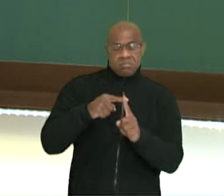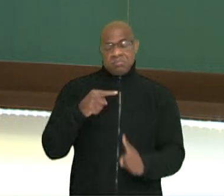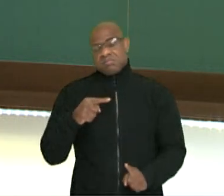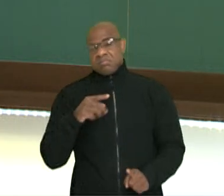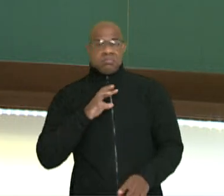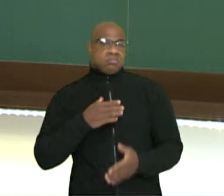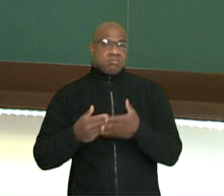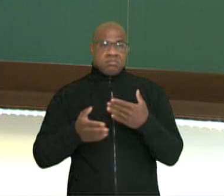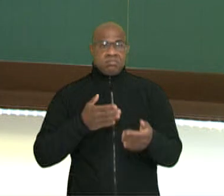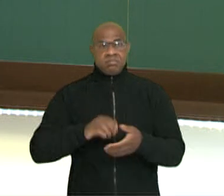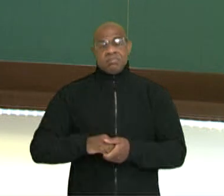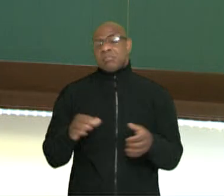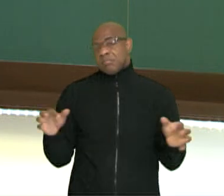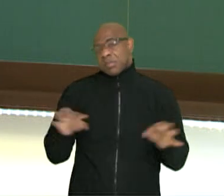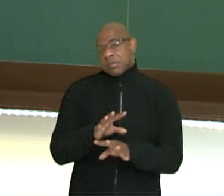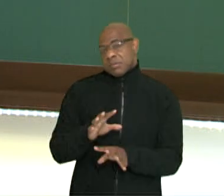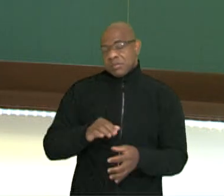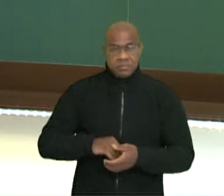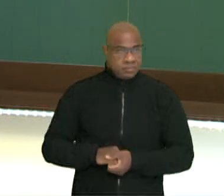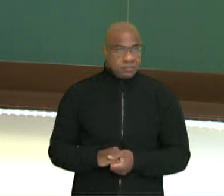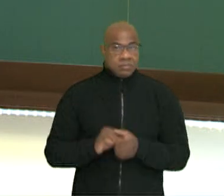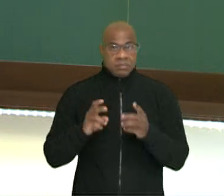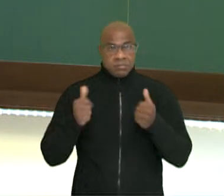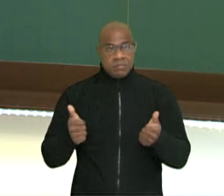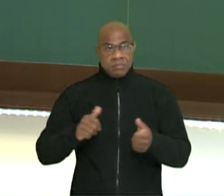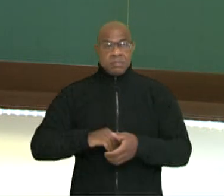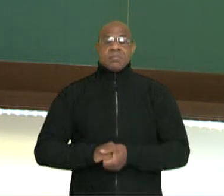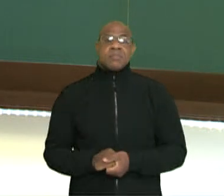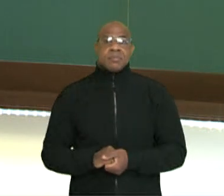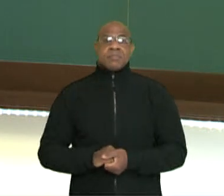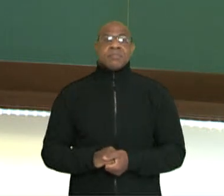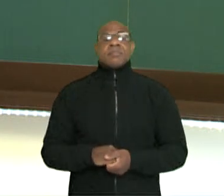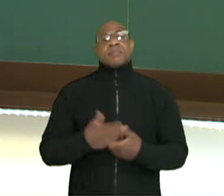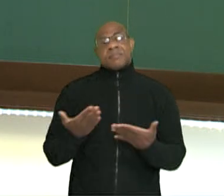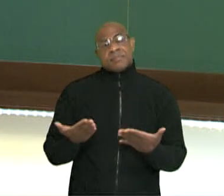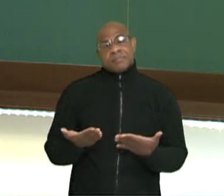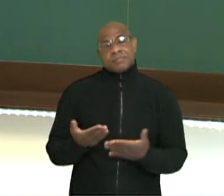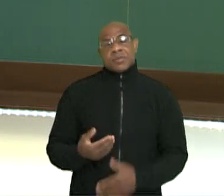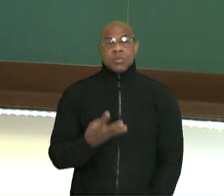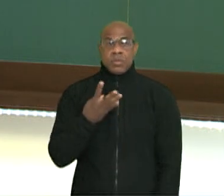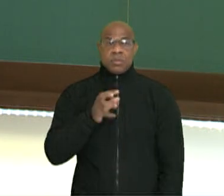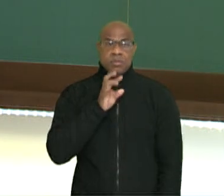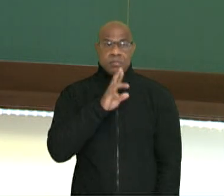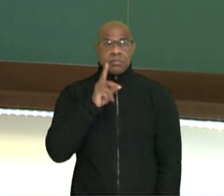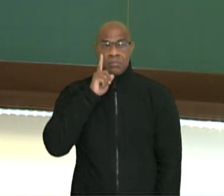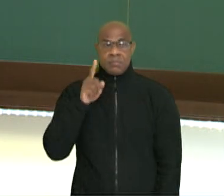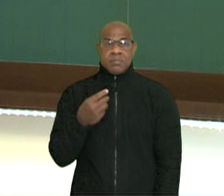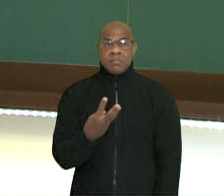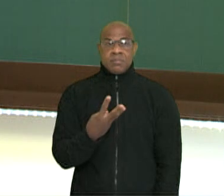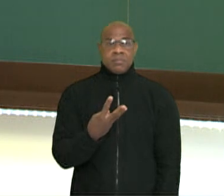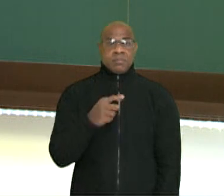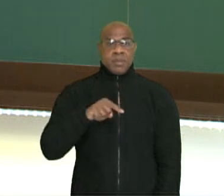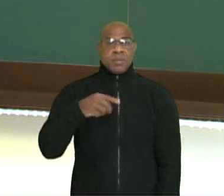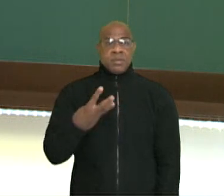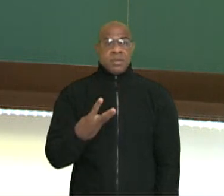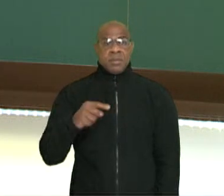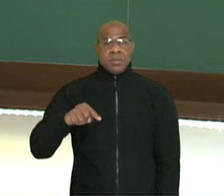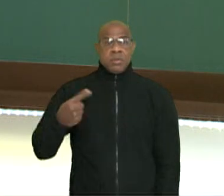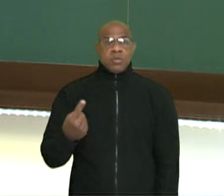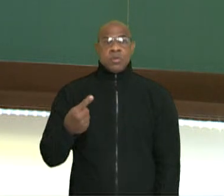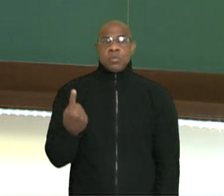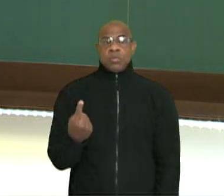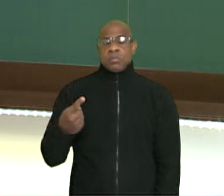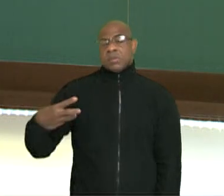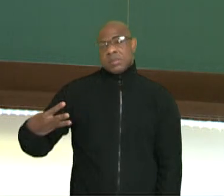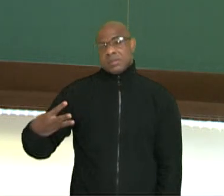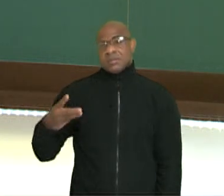negativa. E pronto, resolvemos, ok? A equação do quarto grau, 4 respostinhas ali, ó. Menos 3, menos 1, 1 e